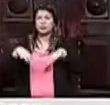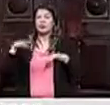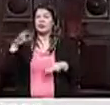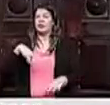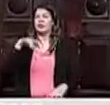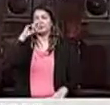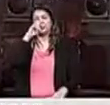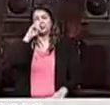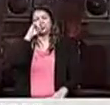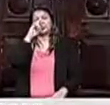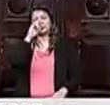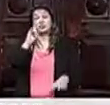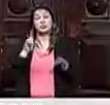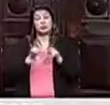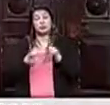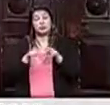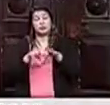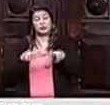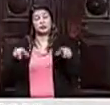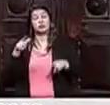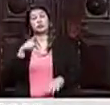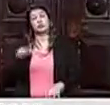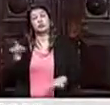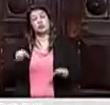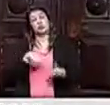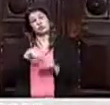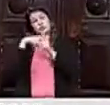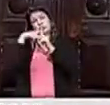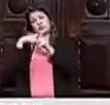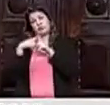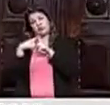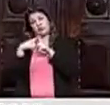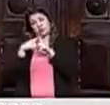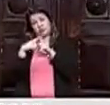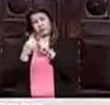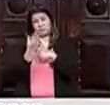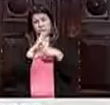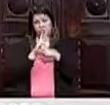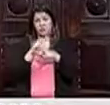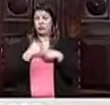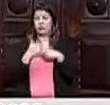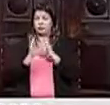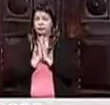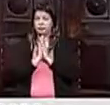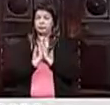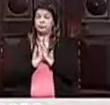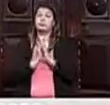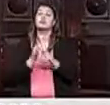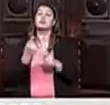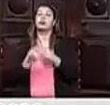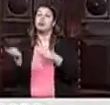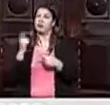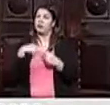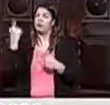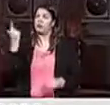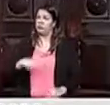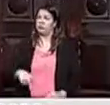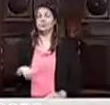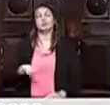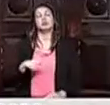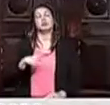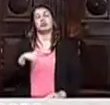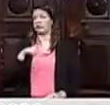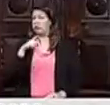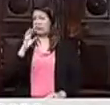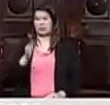foi demais, mas nós precisamos somar nesse aspecto. Estou aqui fazendo esse apelo porque, volto a dizer, não é certo com que